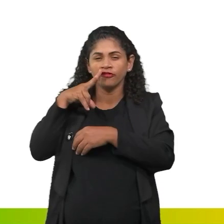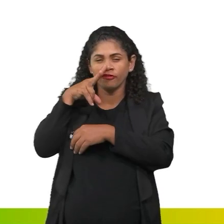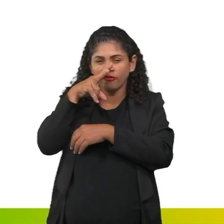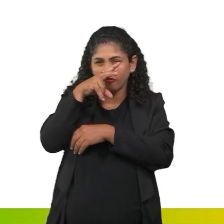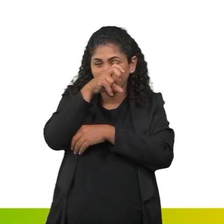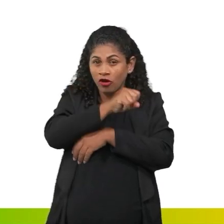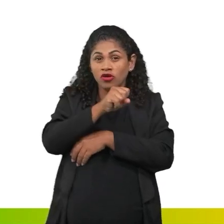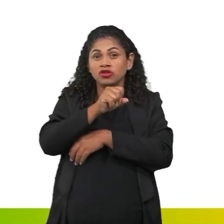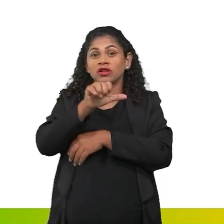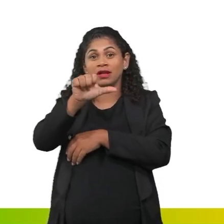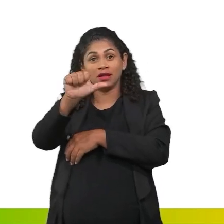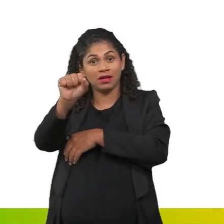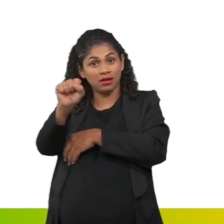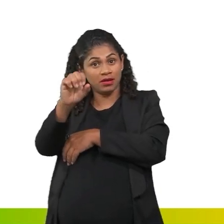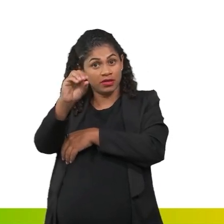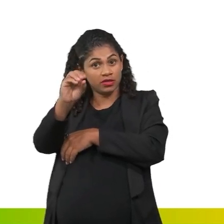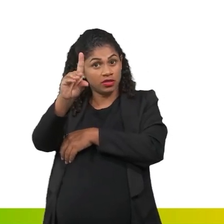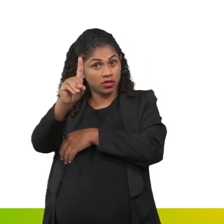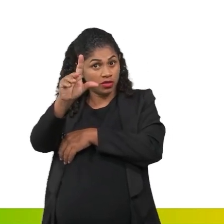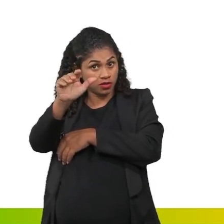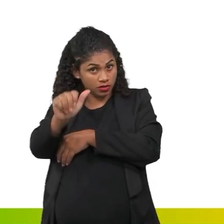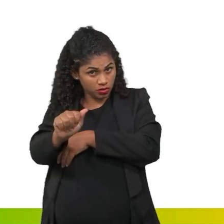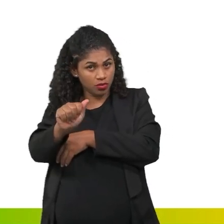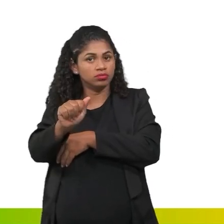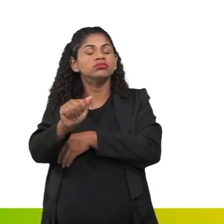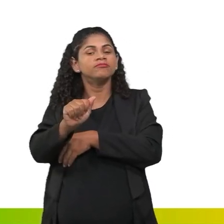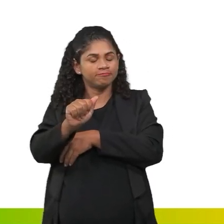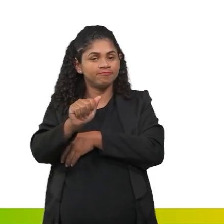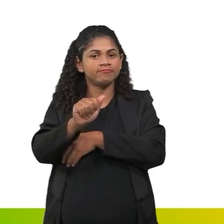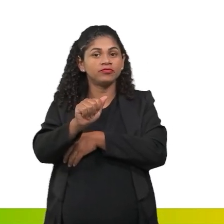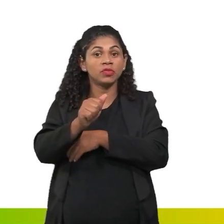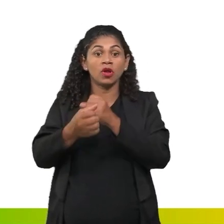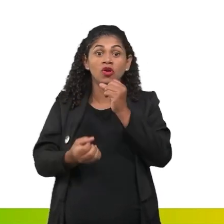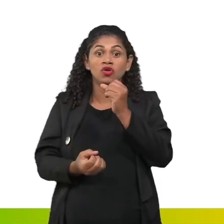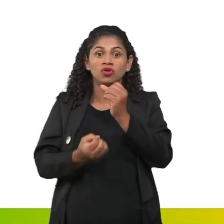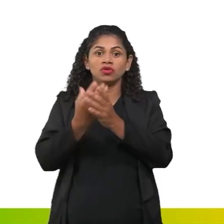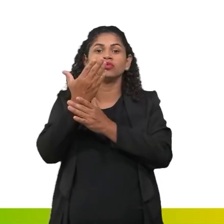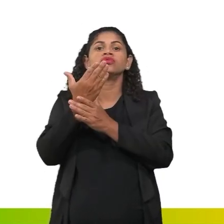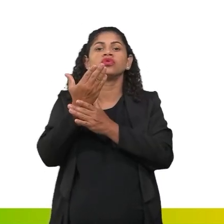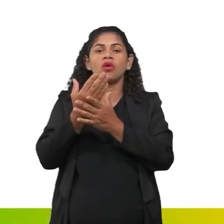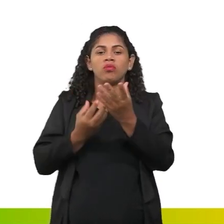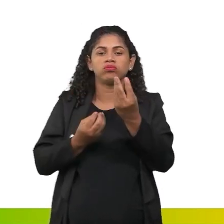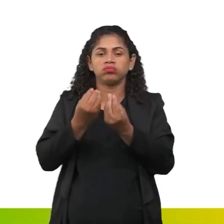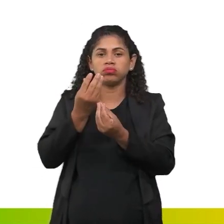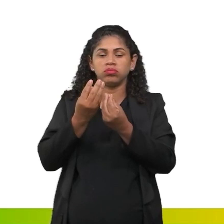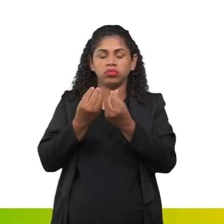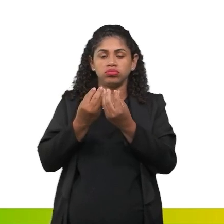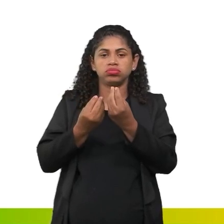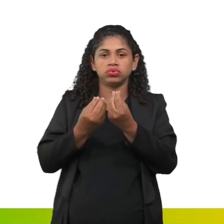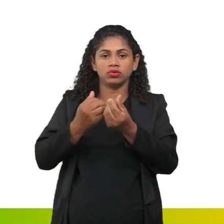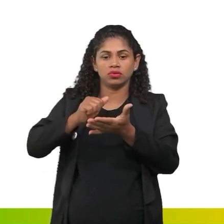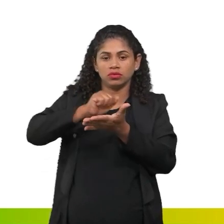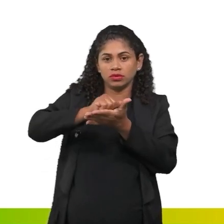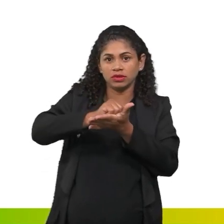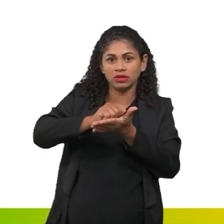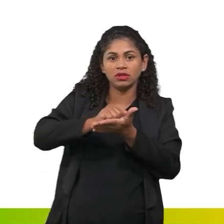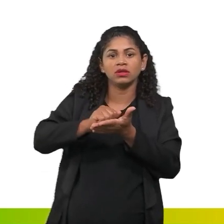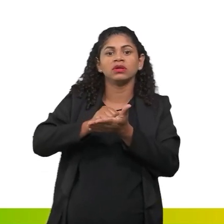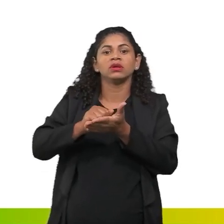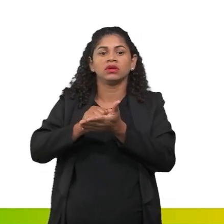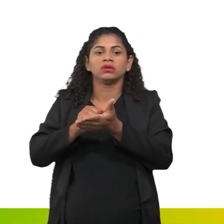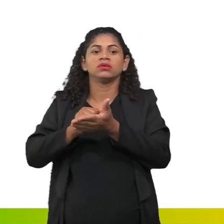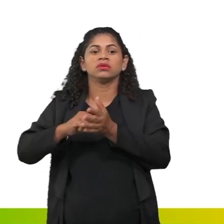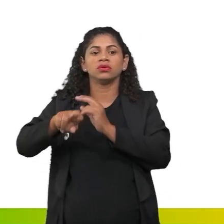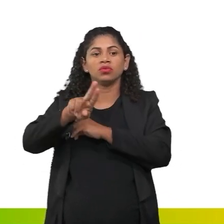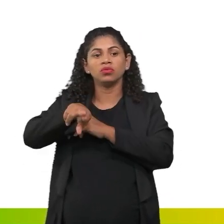de sódio, ou também ali o hidróxido de potássio, resultando na formação de sabão, que são os sais de ácidos graxos, e